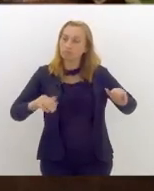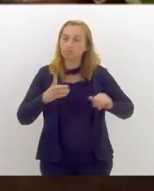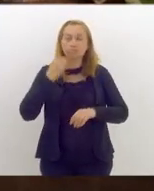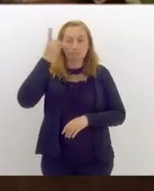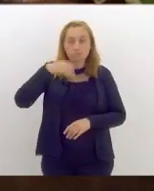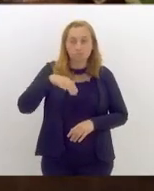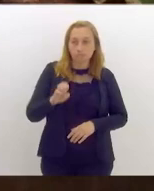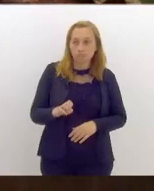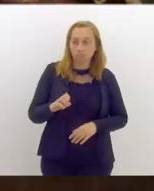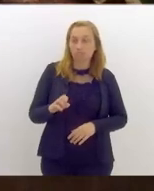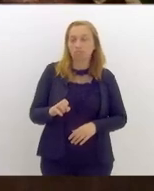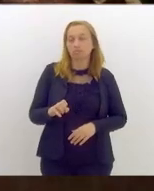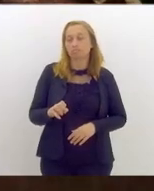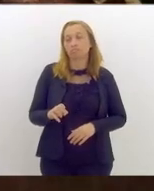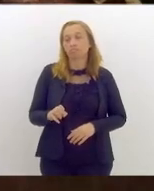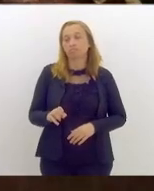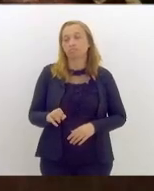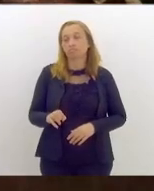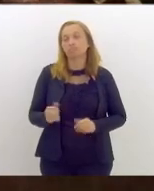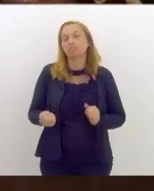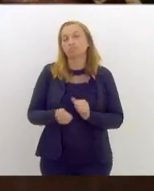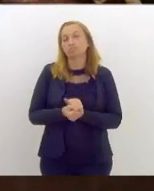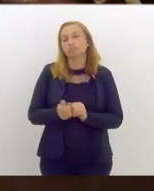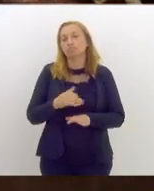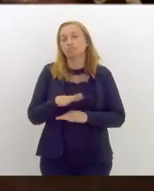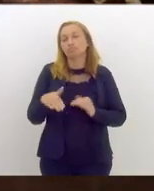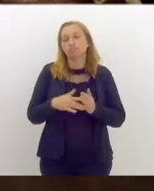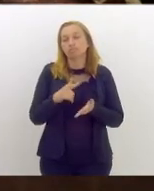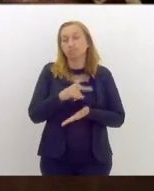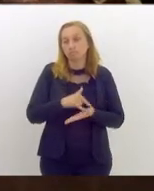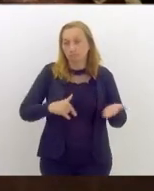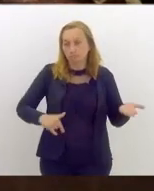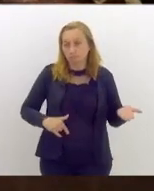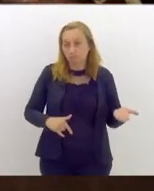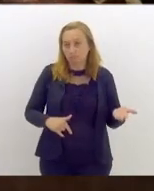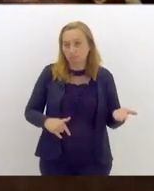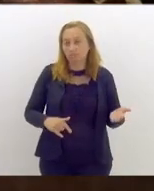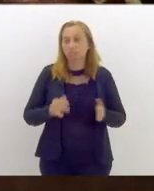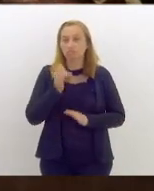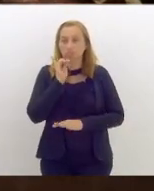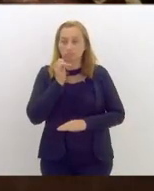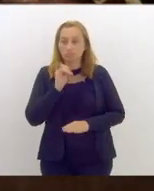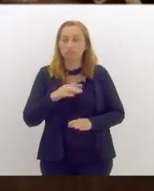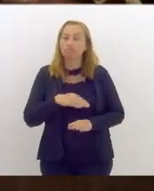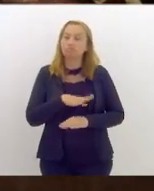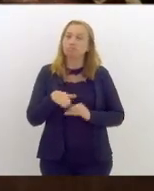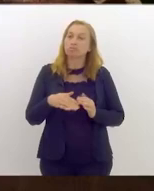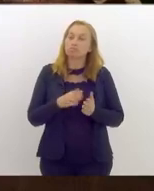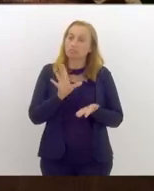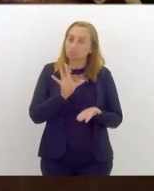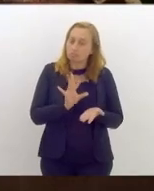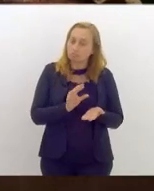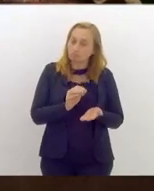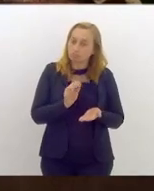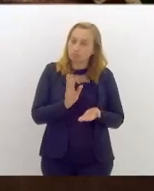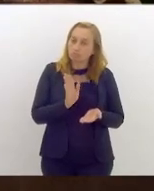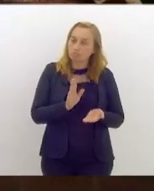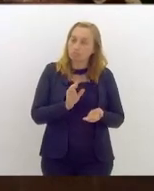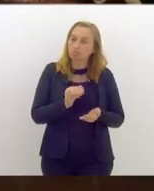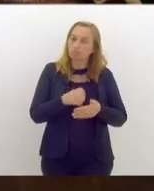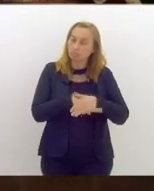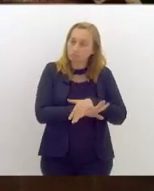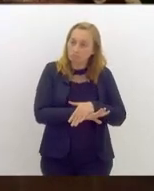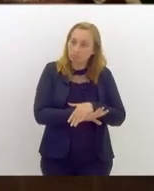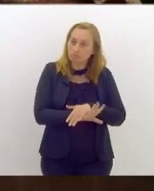deputado Alexandre Freitas junto com todo o documentação do relatório tá tudo arquivado tá tudo nos análise da casa